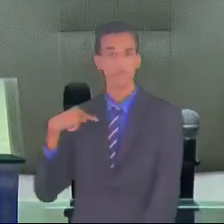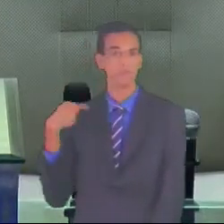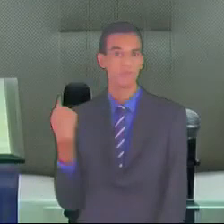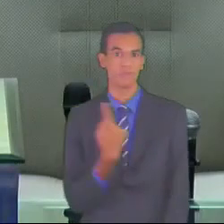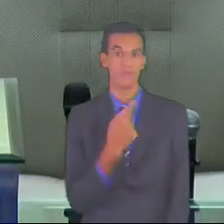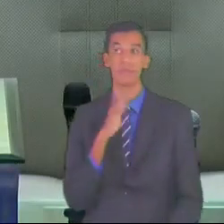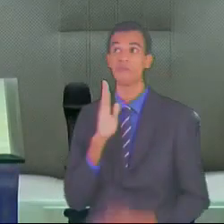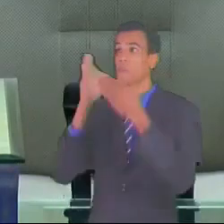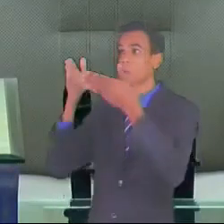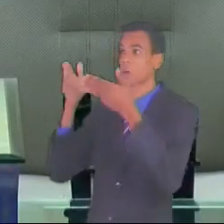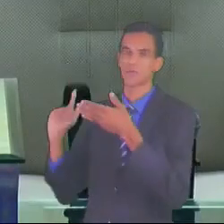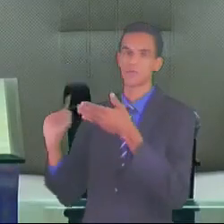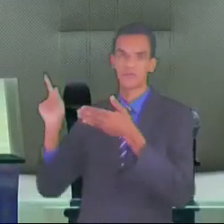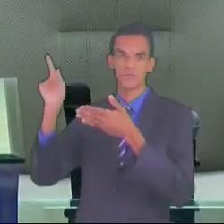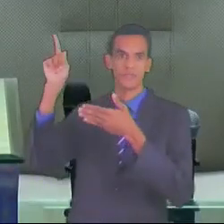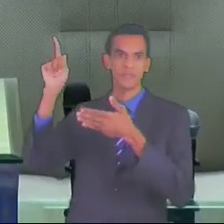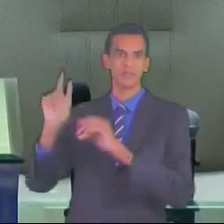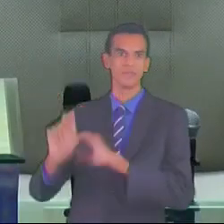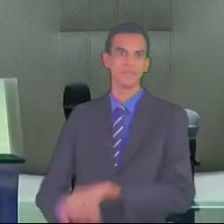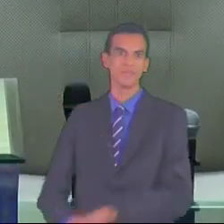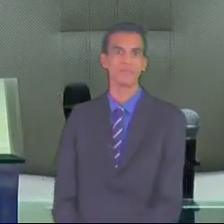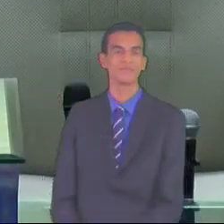gigante.